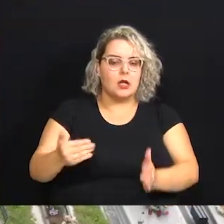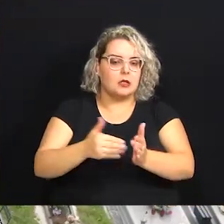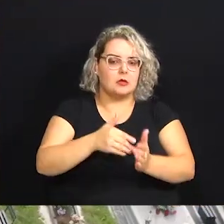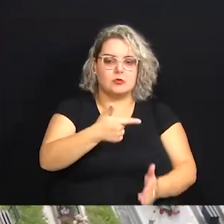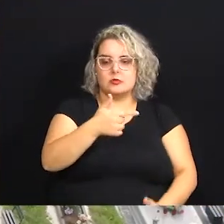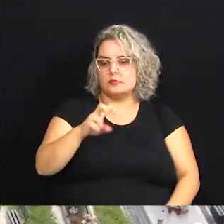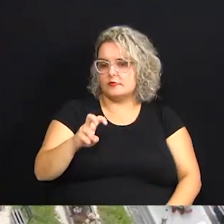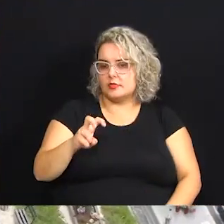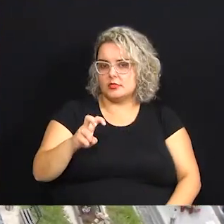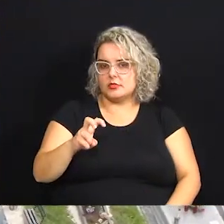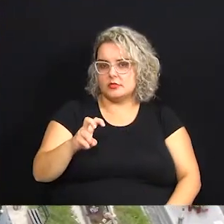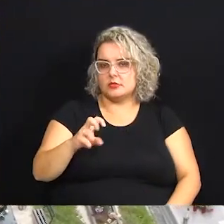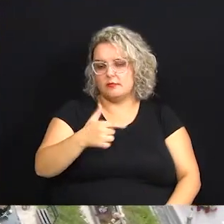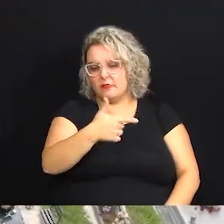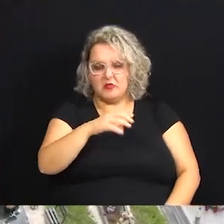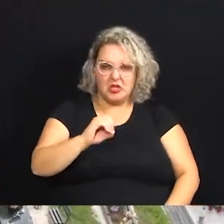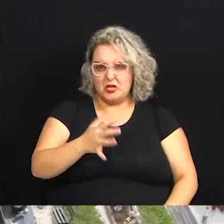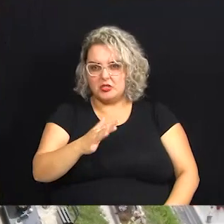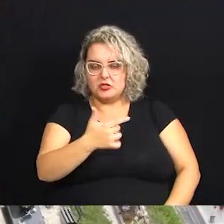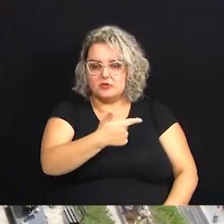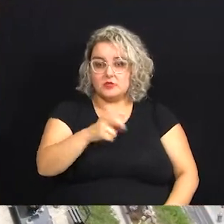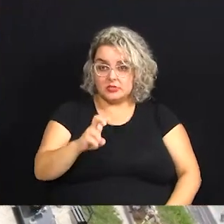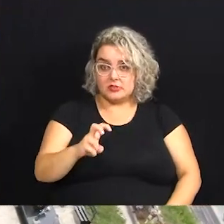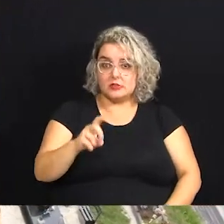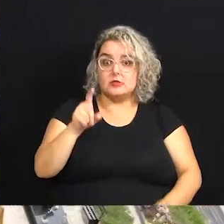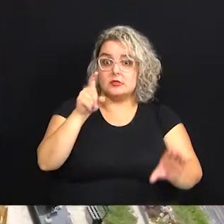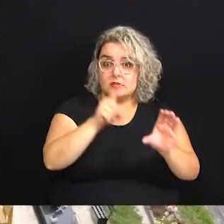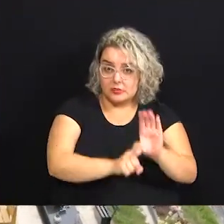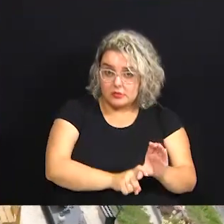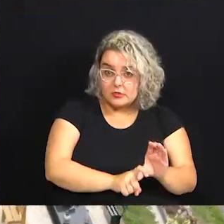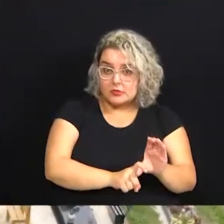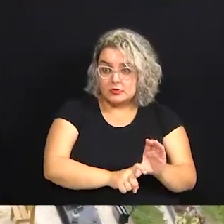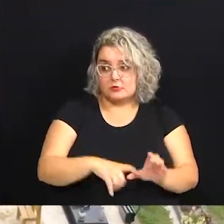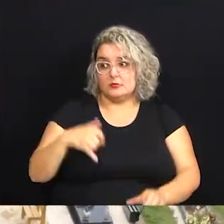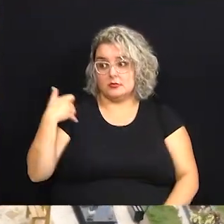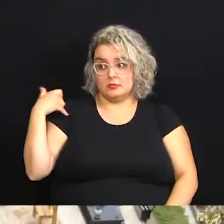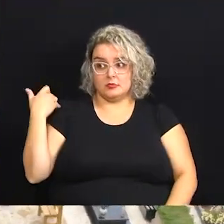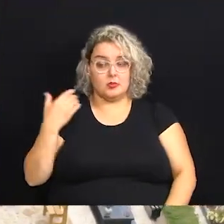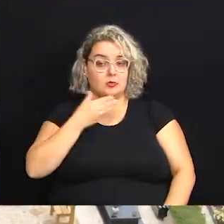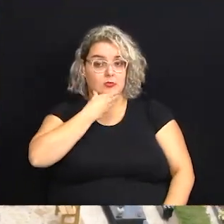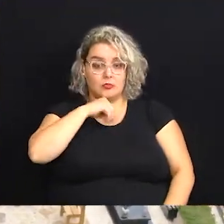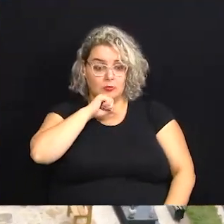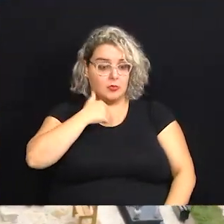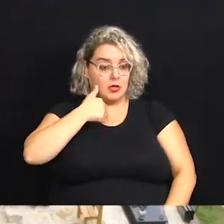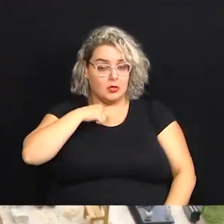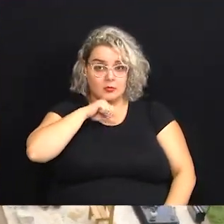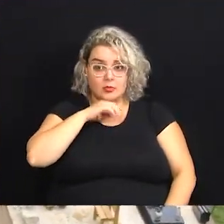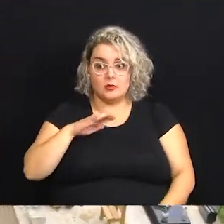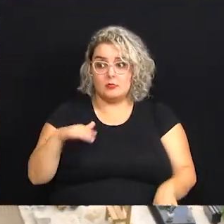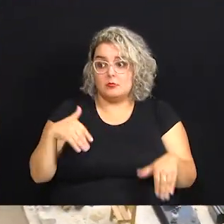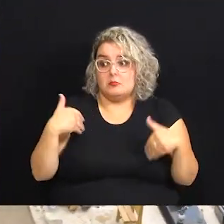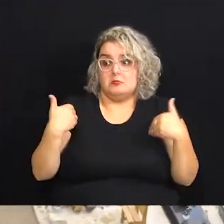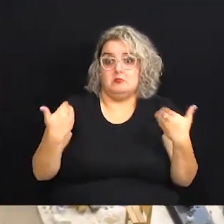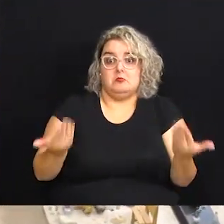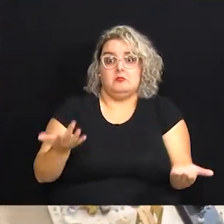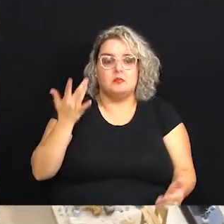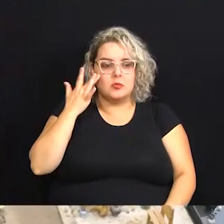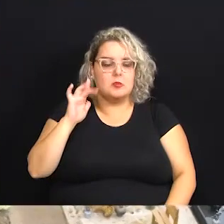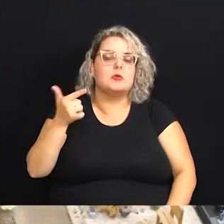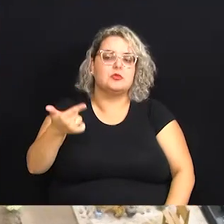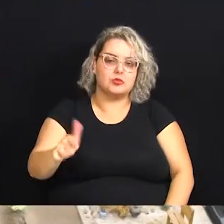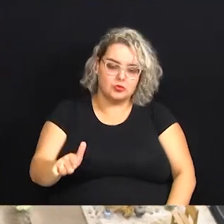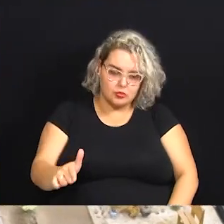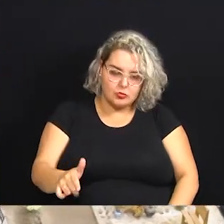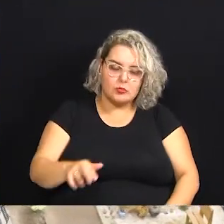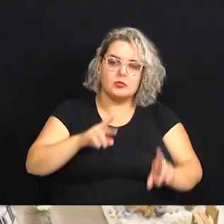20, 25 anos de idade, elas são muito dependentes dos pais. Como a gente não sabe, e de novo, a